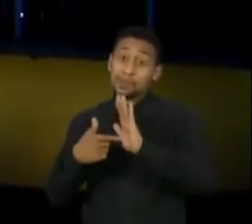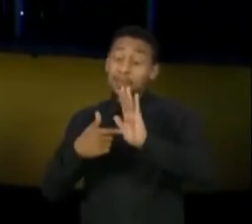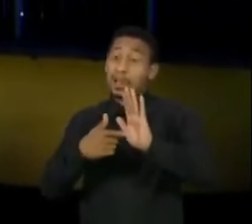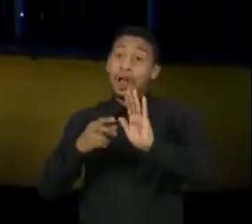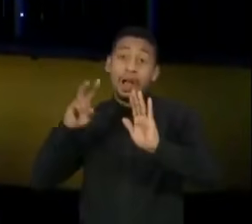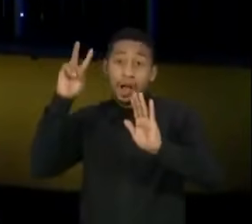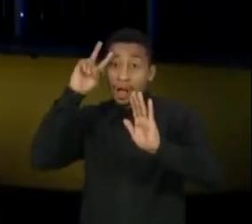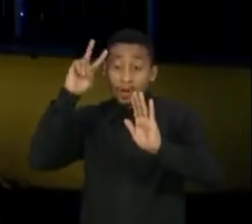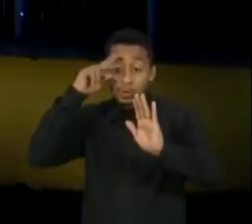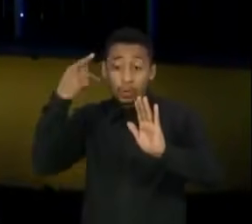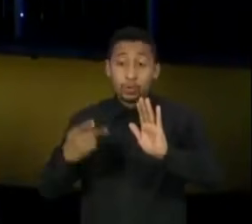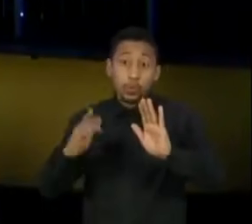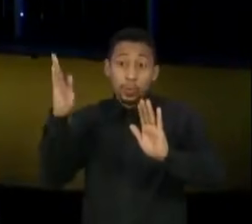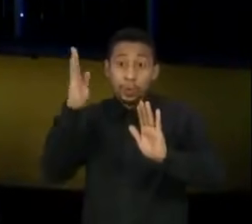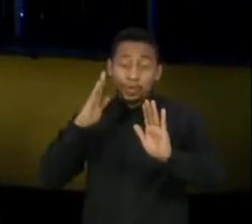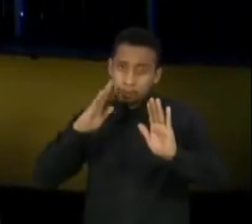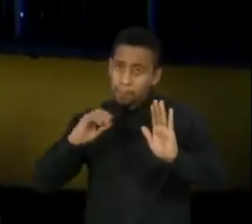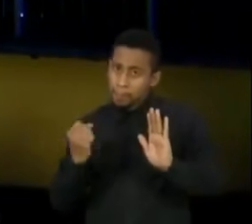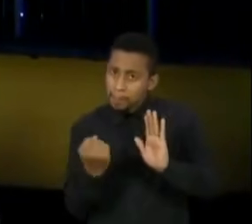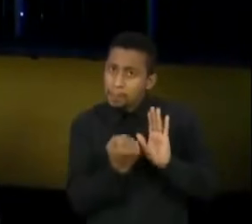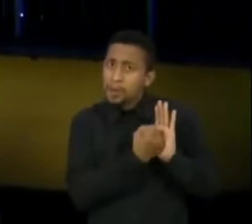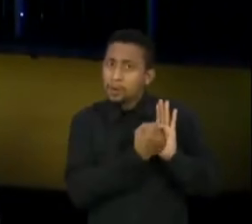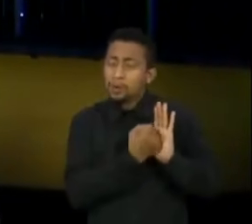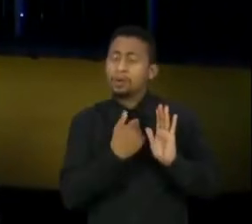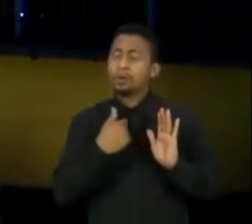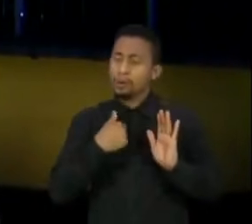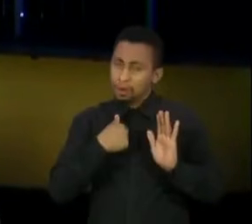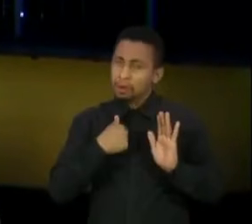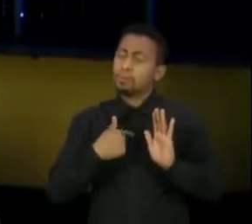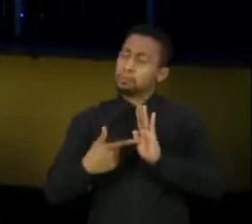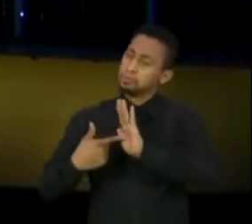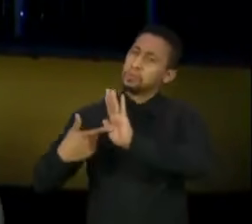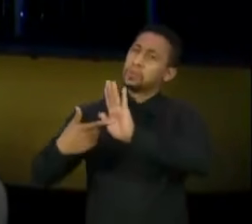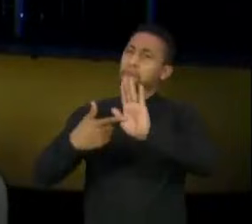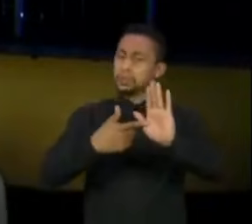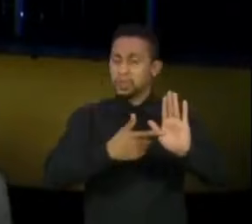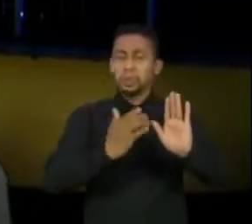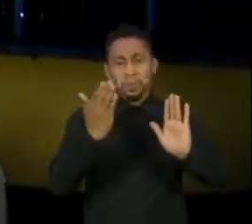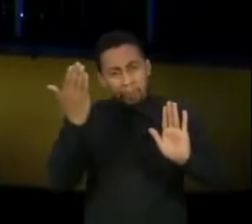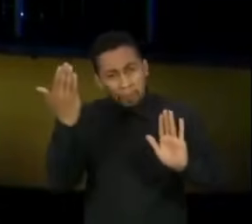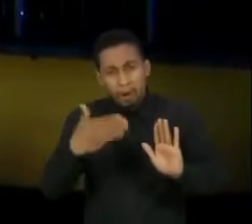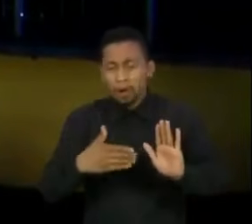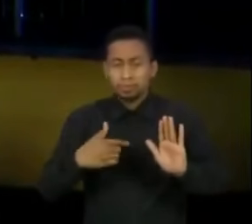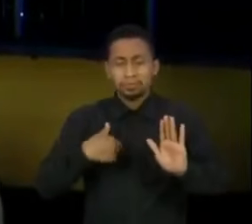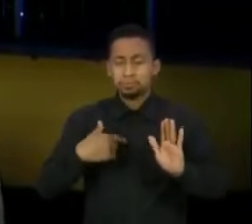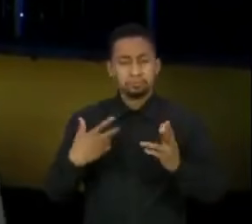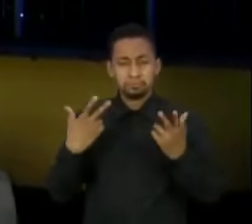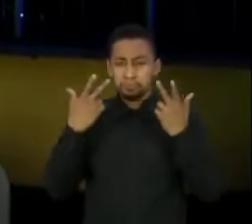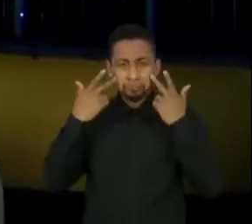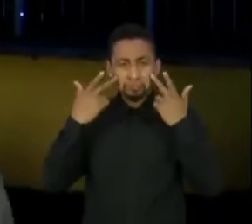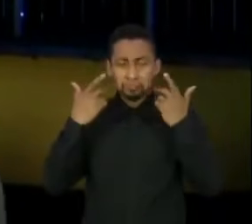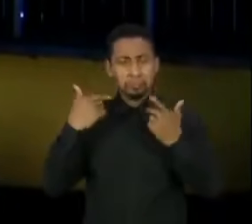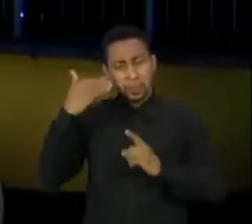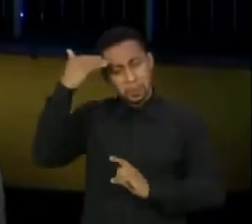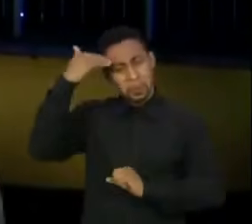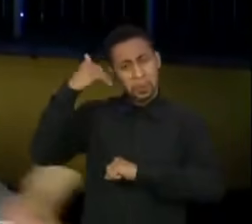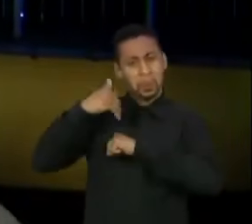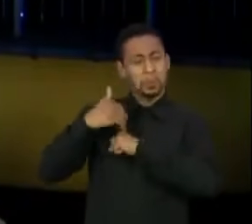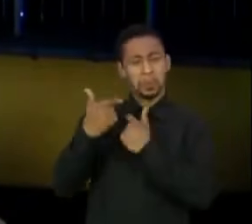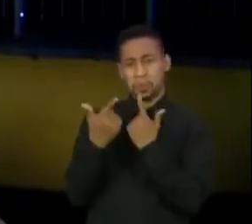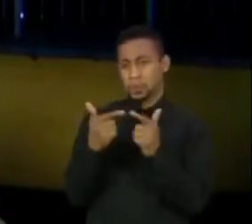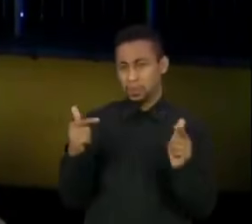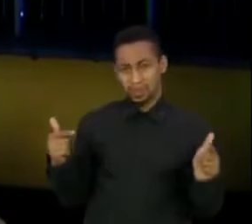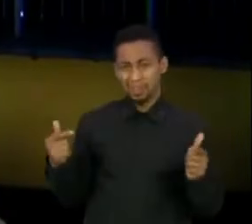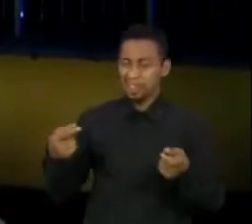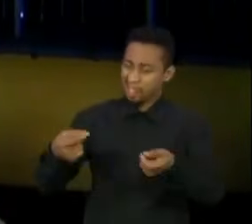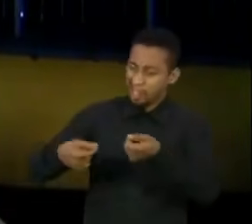da história do Brasil mas eu também da mesma forma demonstrei o contrário Fui absolvido não havia dinheiro